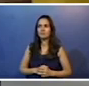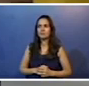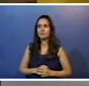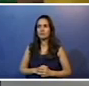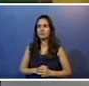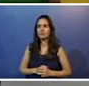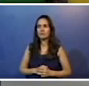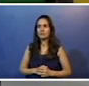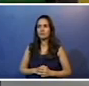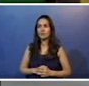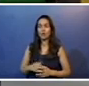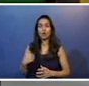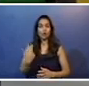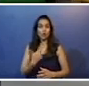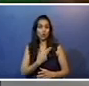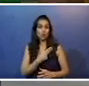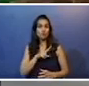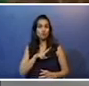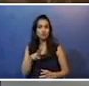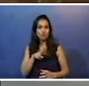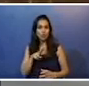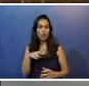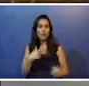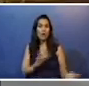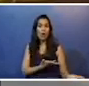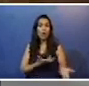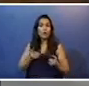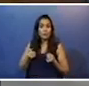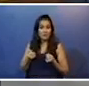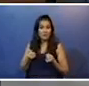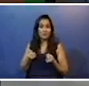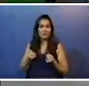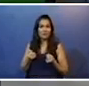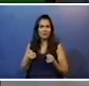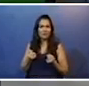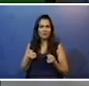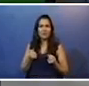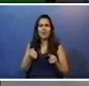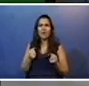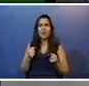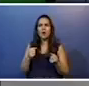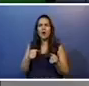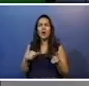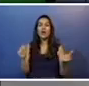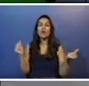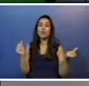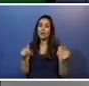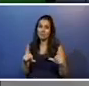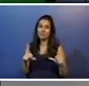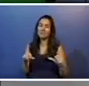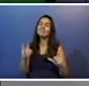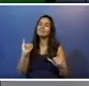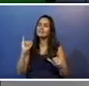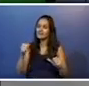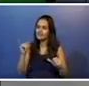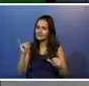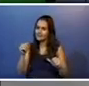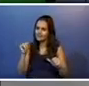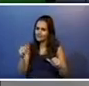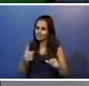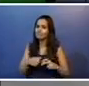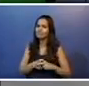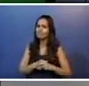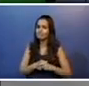nós chamamos de hospedeiro, tá? E pode prejudicar? Sim, pode